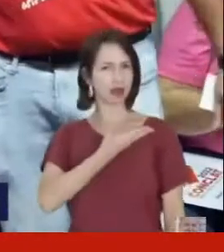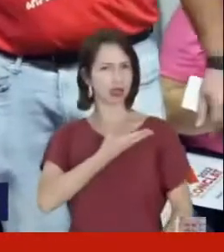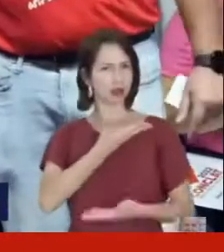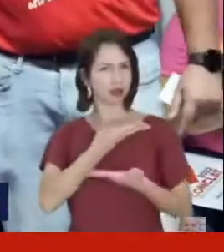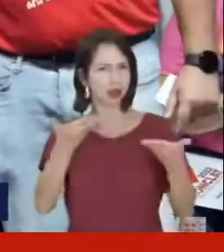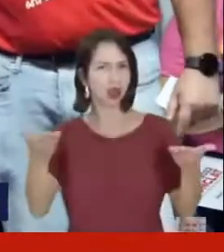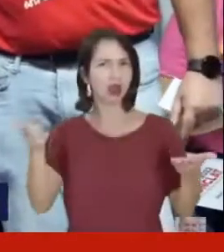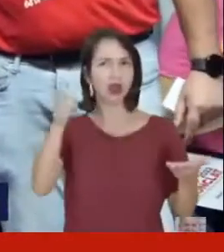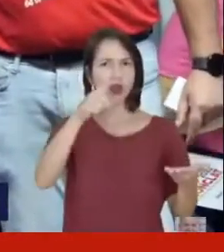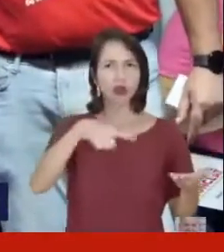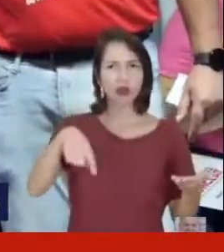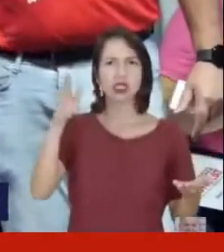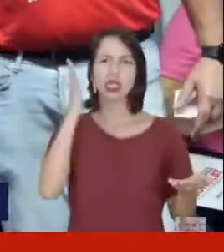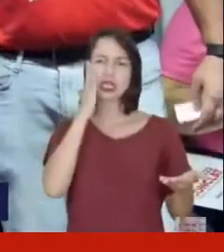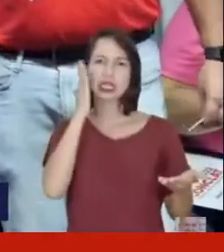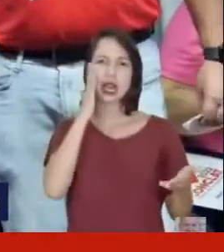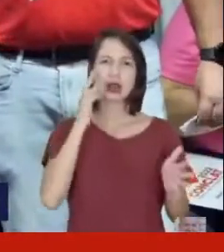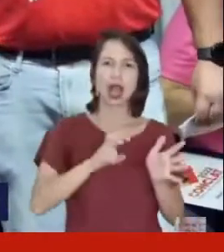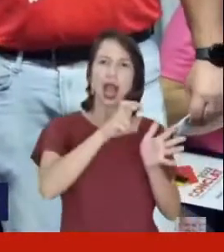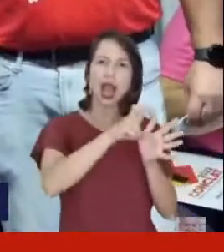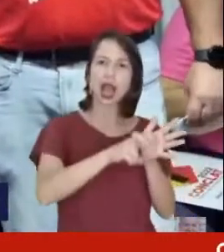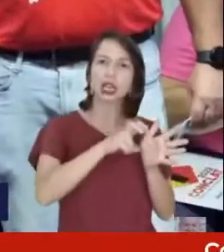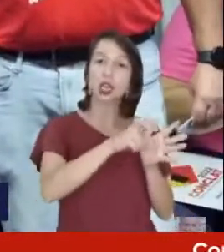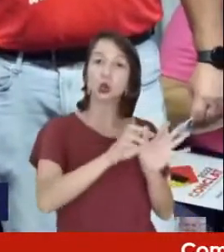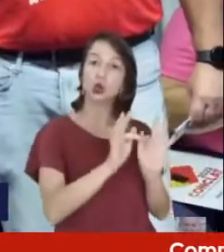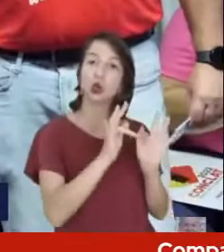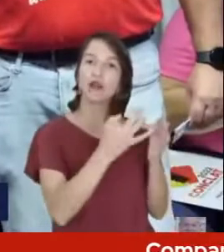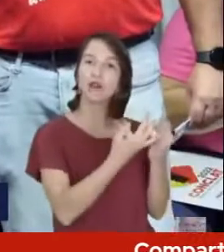68 milhões de propriedades.